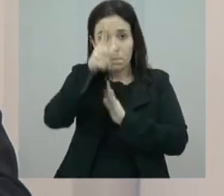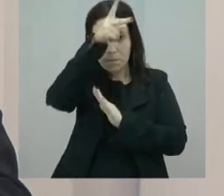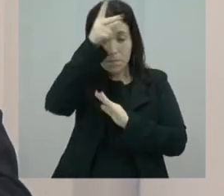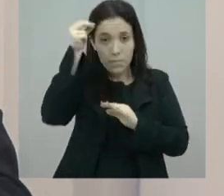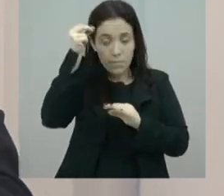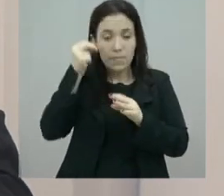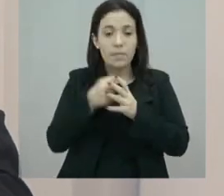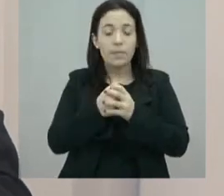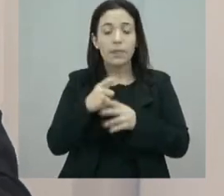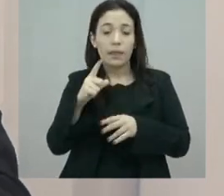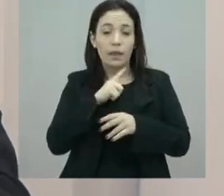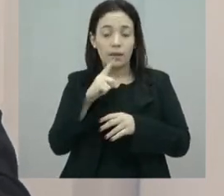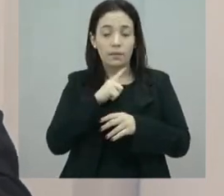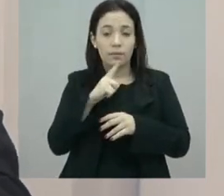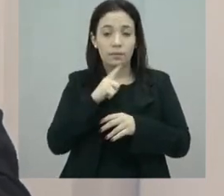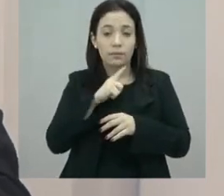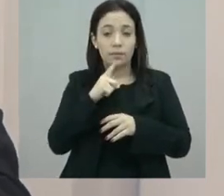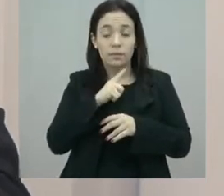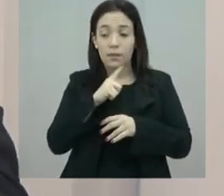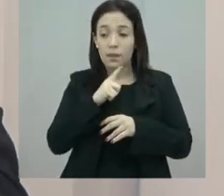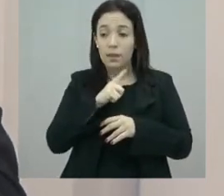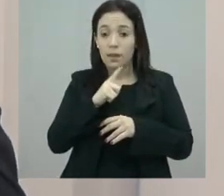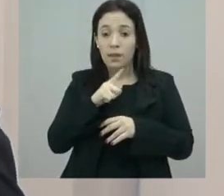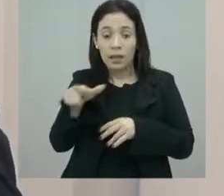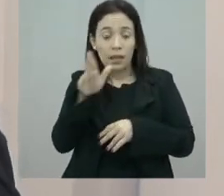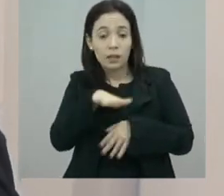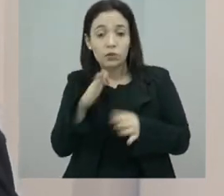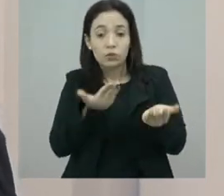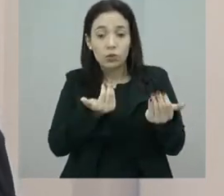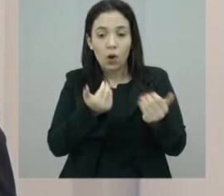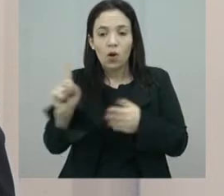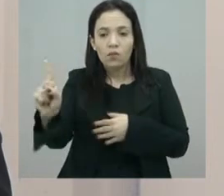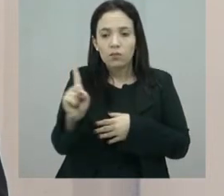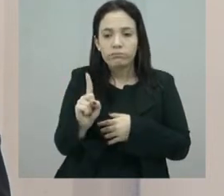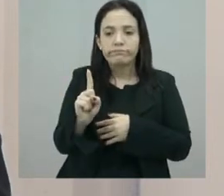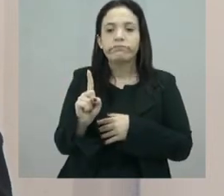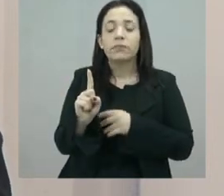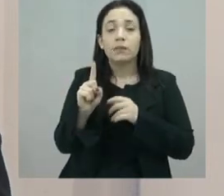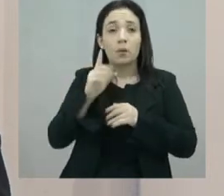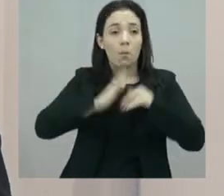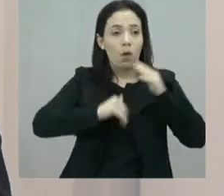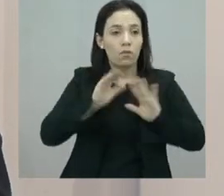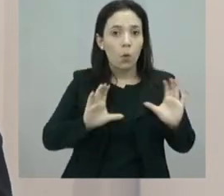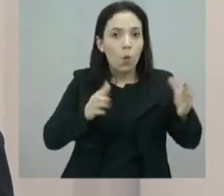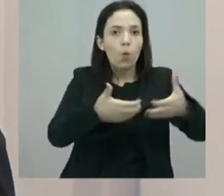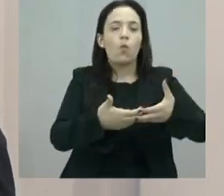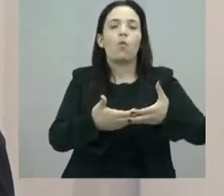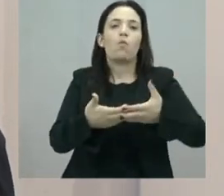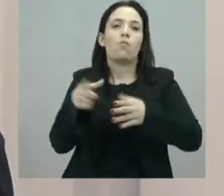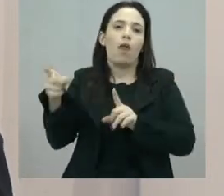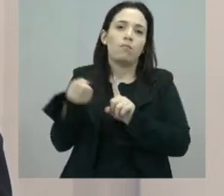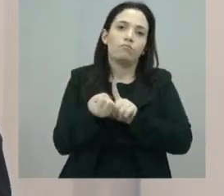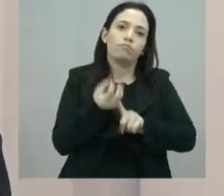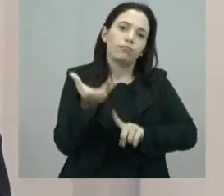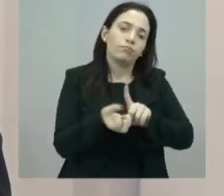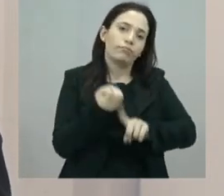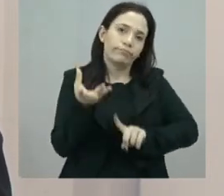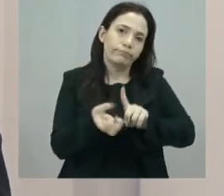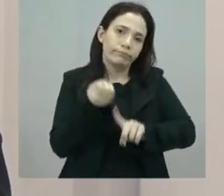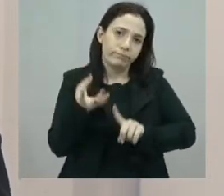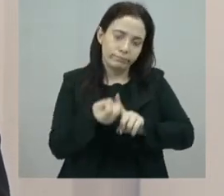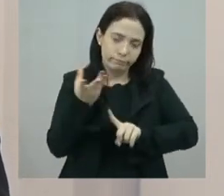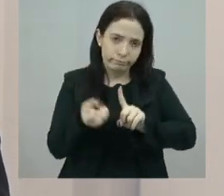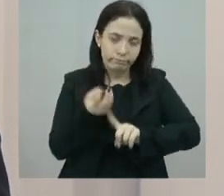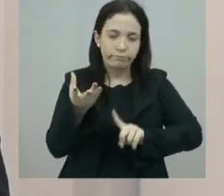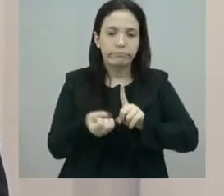municipal só podem ouvir a criança nesse procedimento chamado escuta especializada. Esse procedimento de